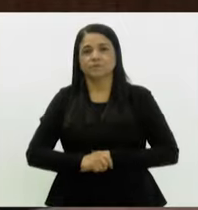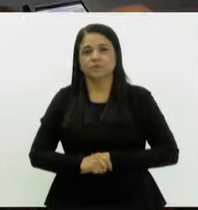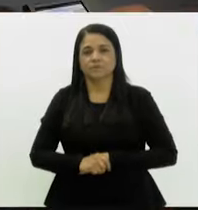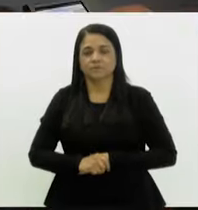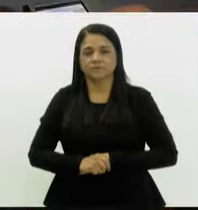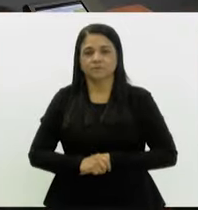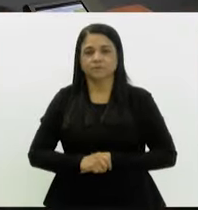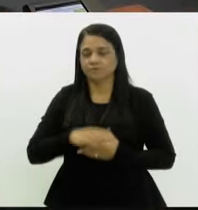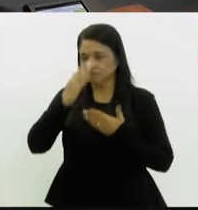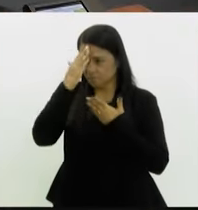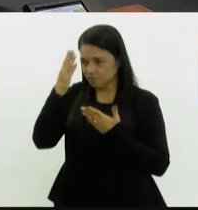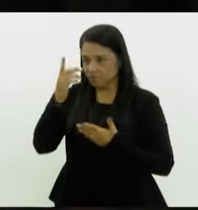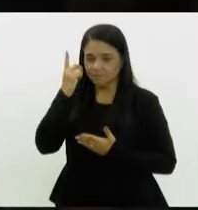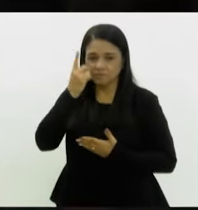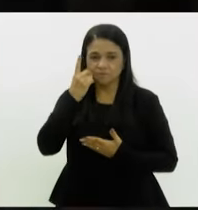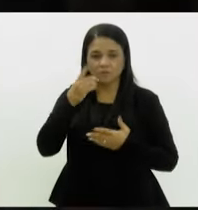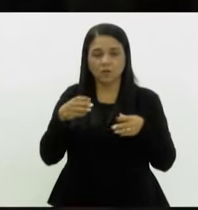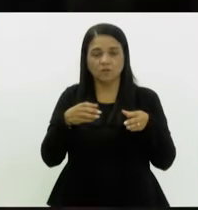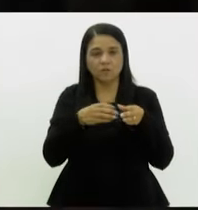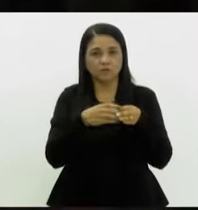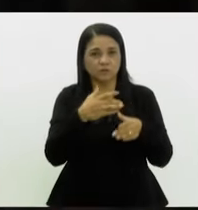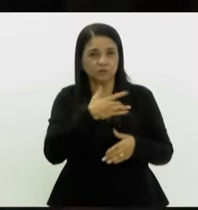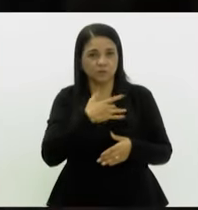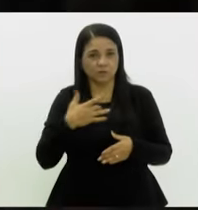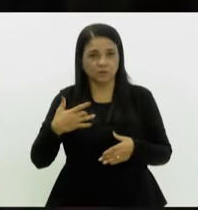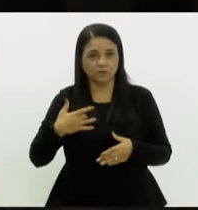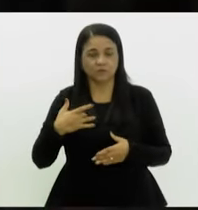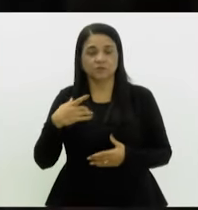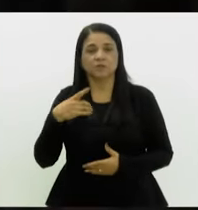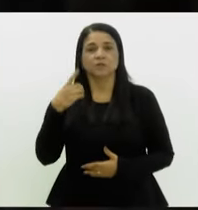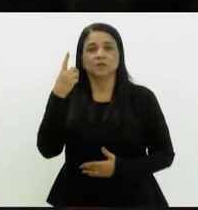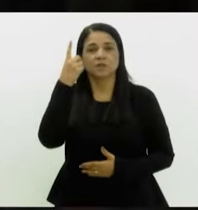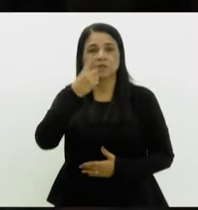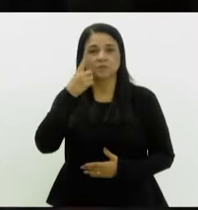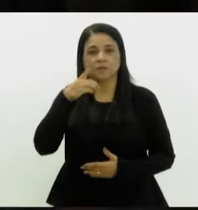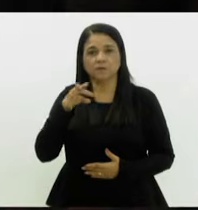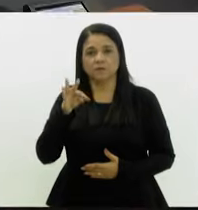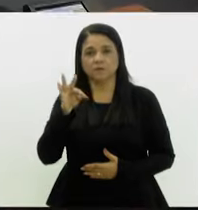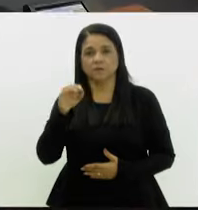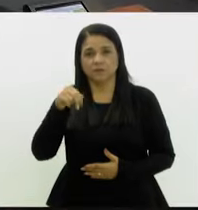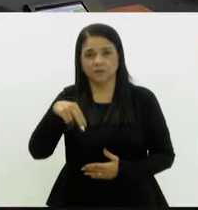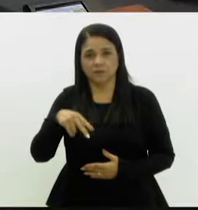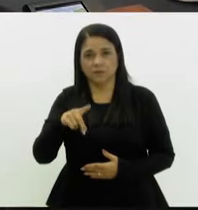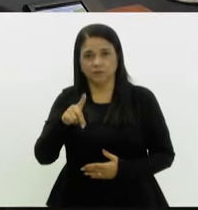Obrigada, deputado. Pela Comissão de Saúde, deputado Tande Vieira.